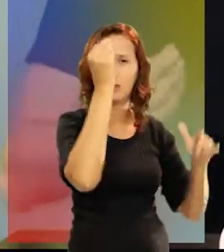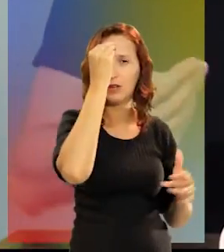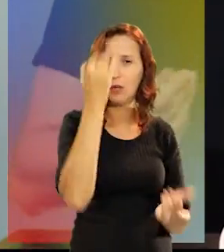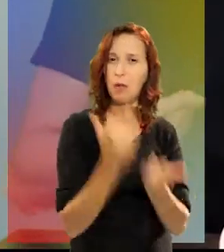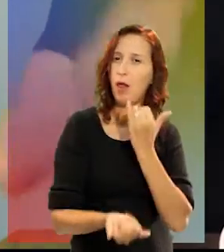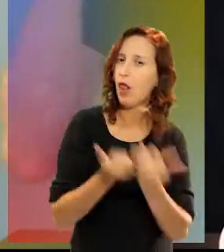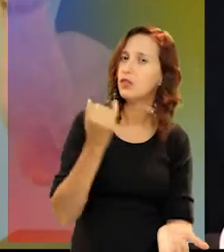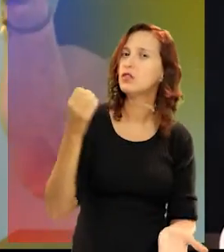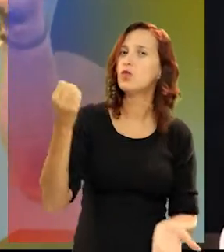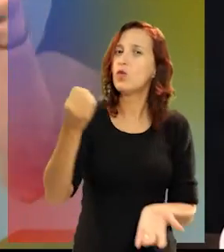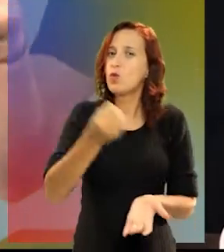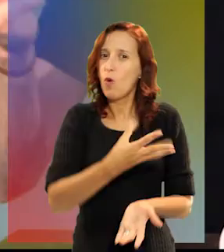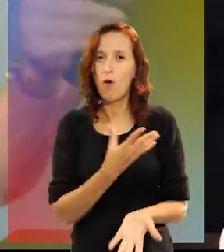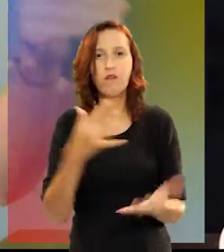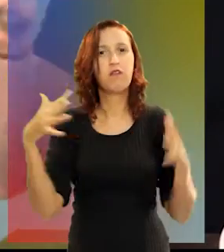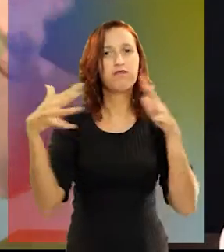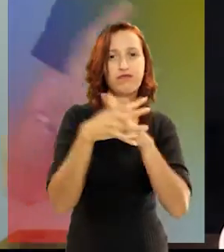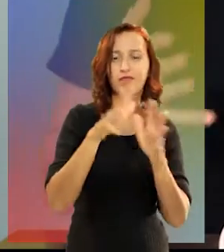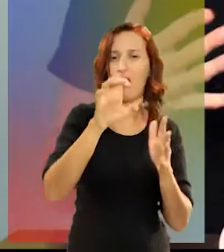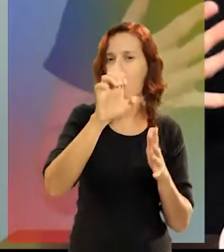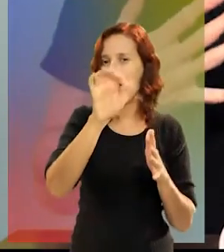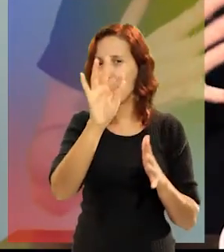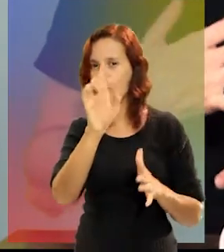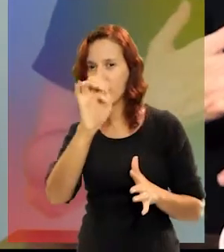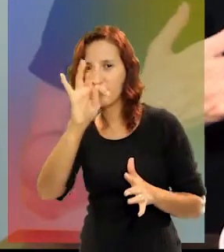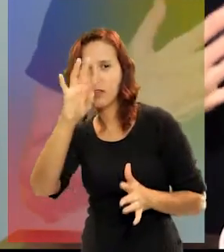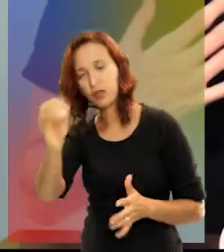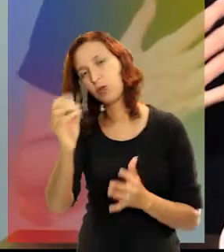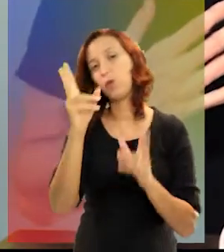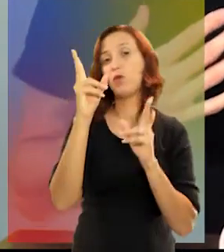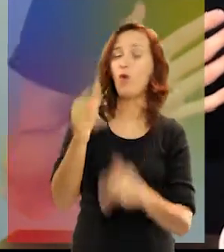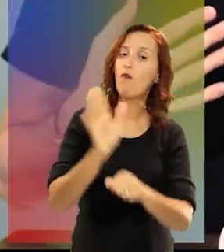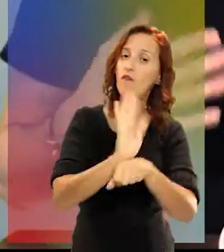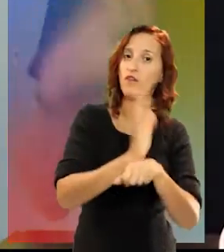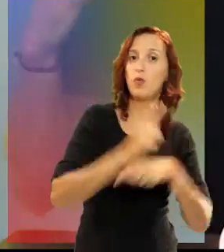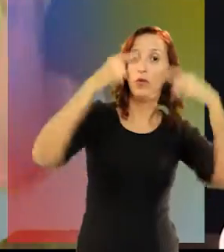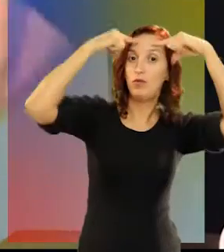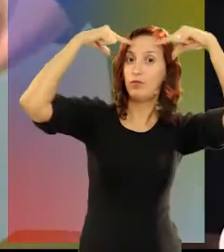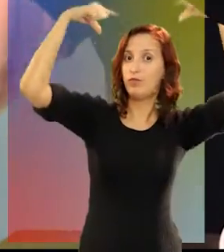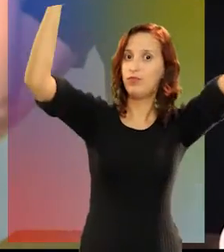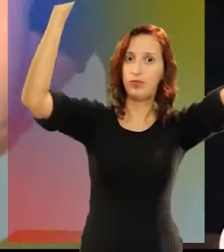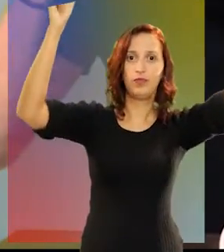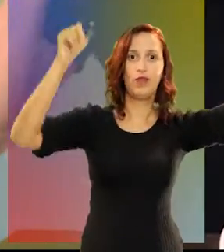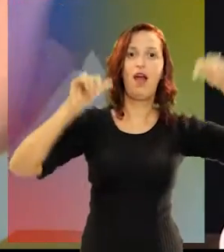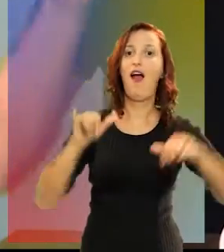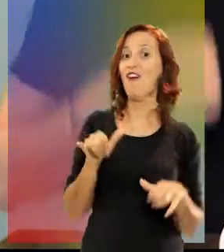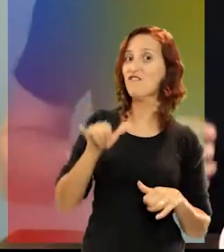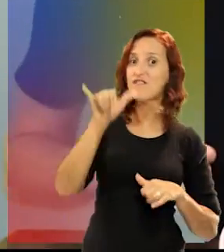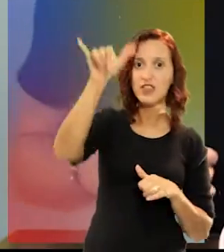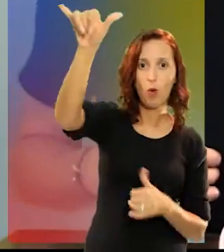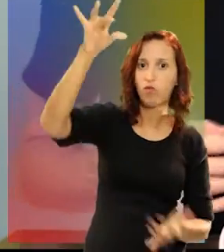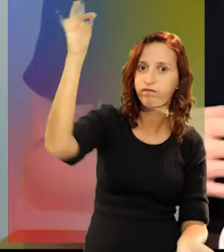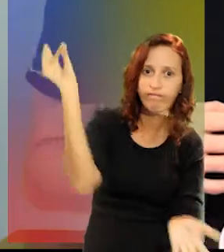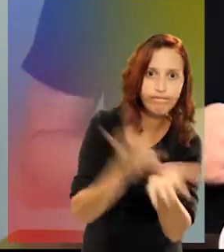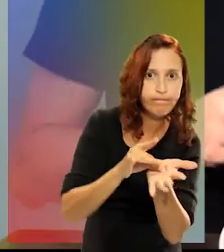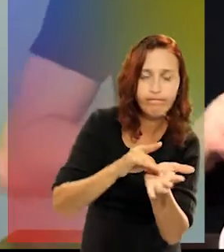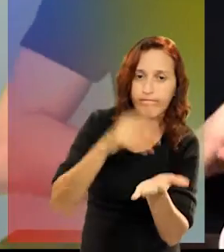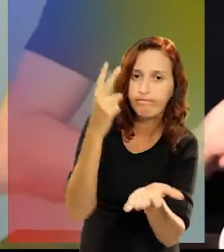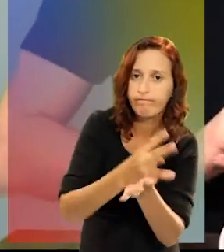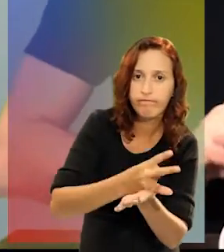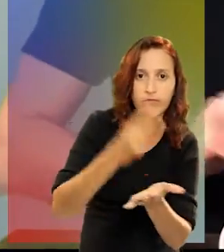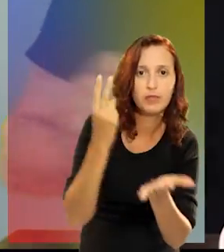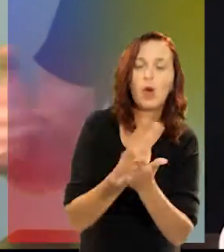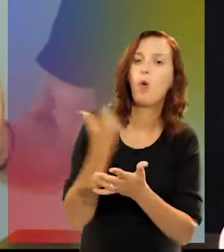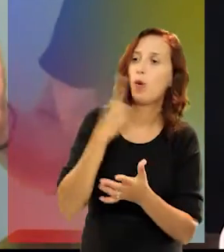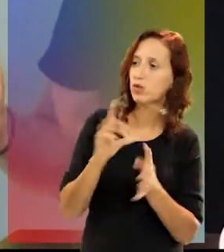escola de fazer que o Nolan agora, com o Batman, Cavaleiro das Trevas, a cena do avião, ela é de verdade. Eles tiveram que